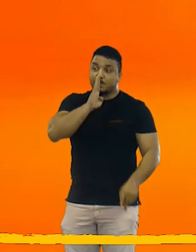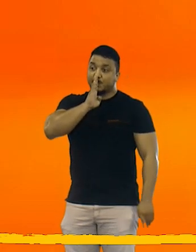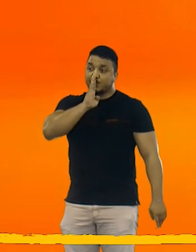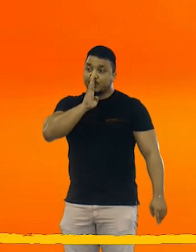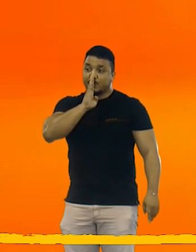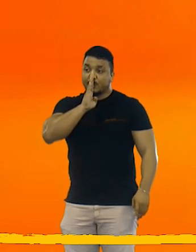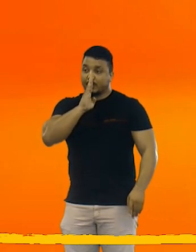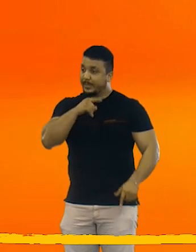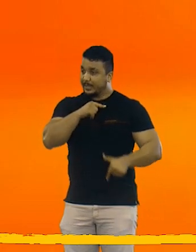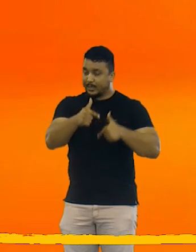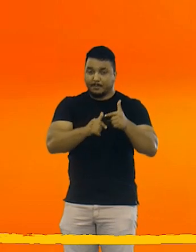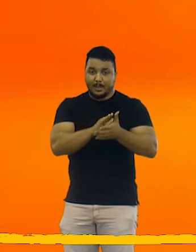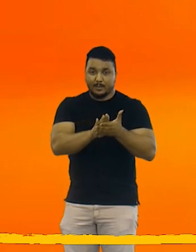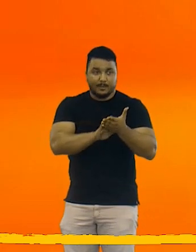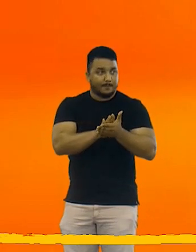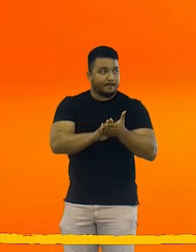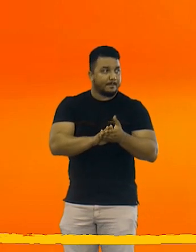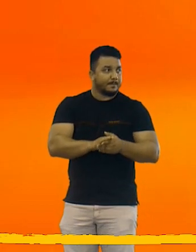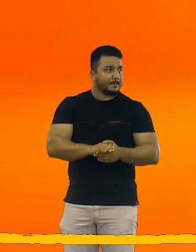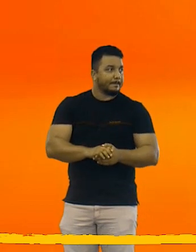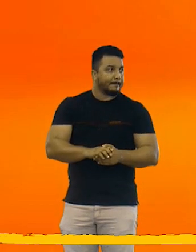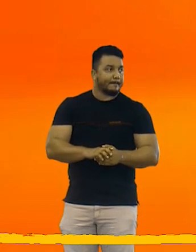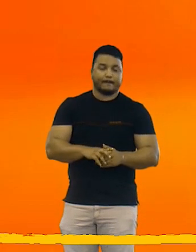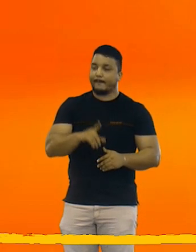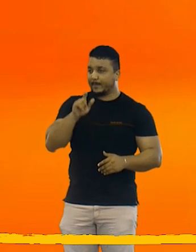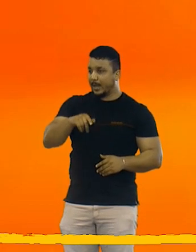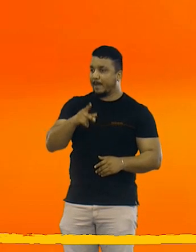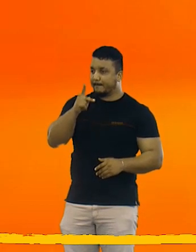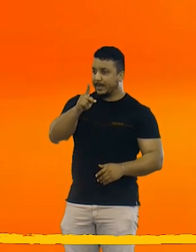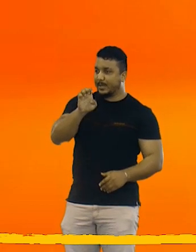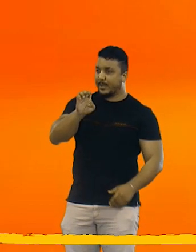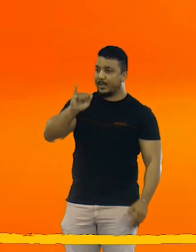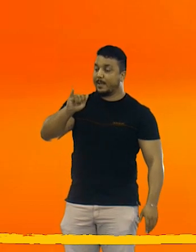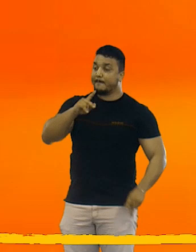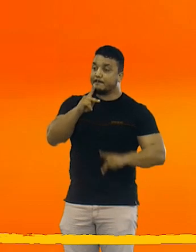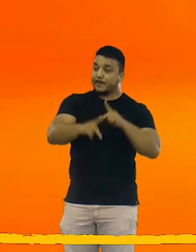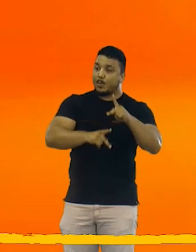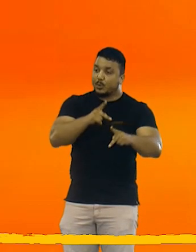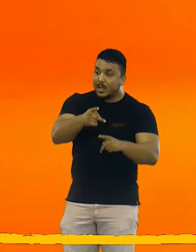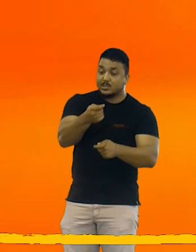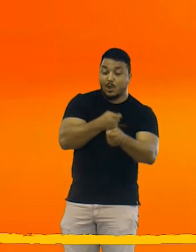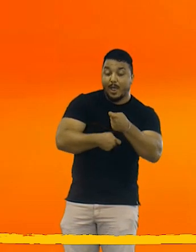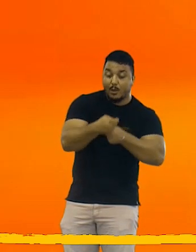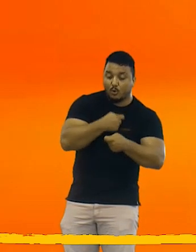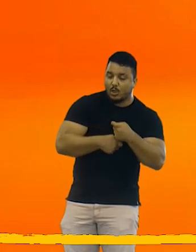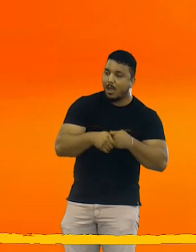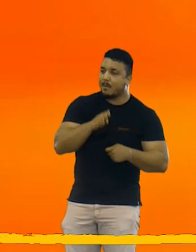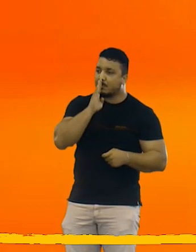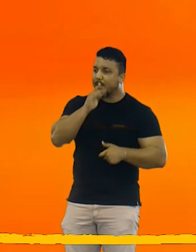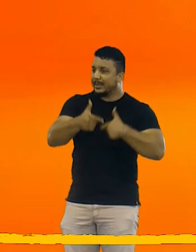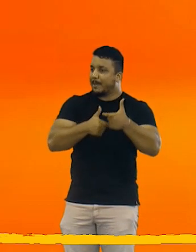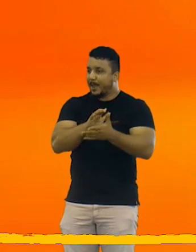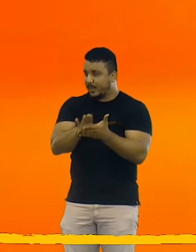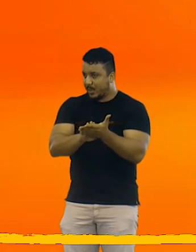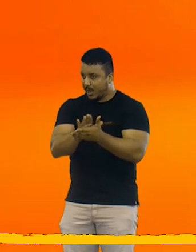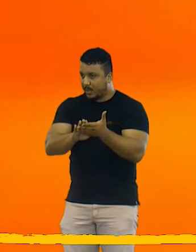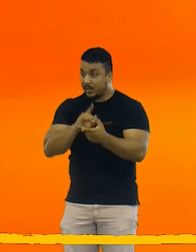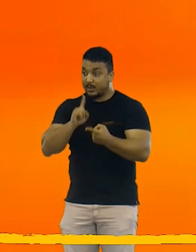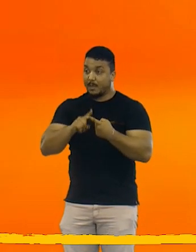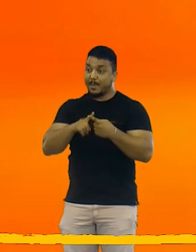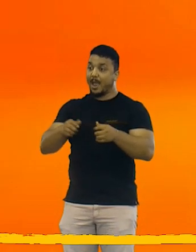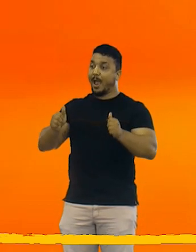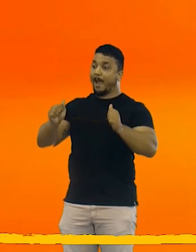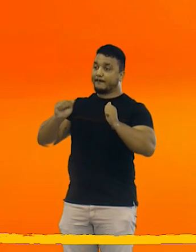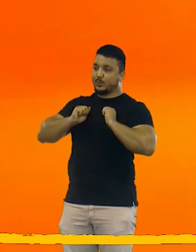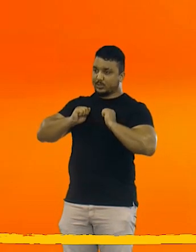certo? Aliás, PEI, população economicamente inativa, perdão. Aí ele disse, e aposentados que mantêm uma residência